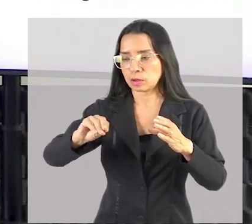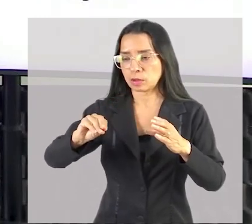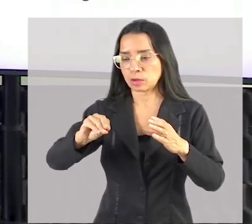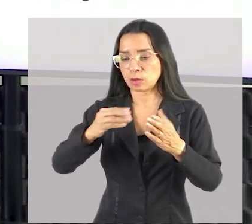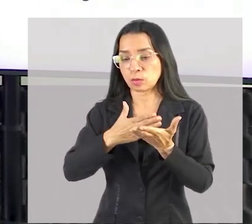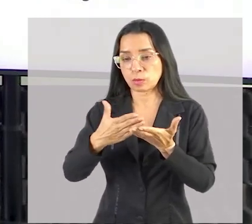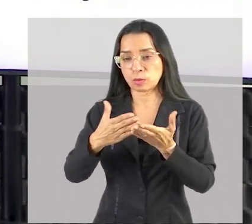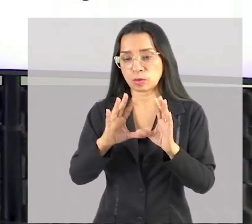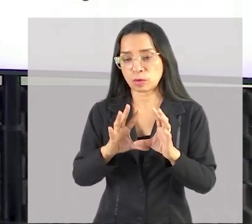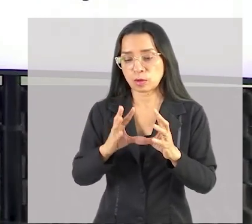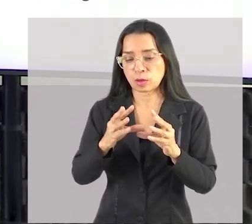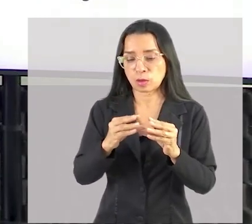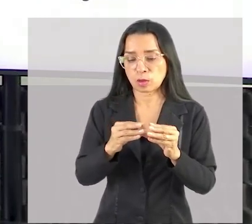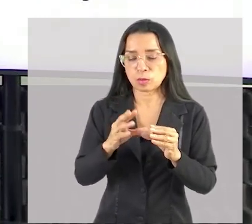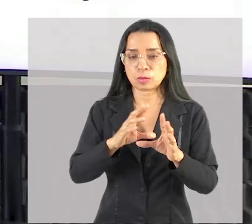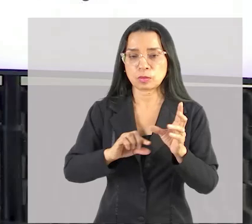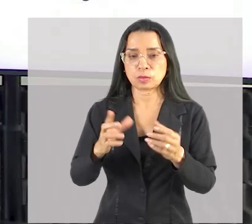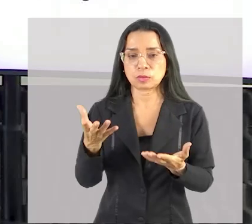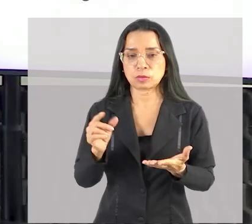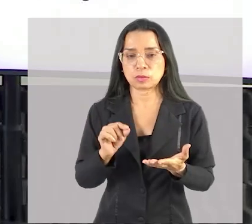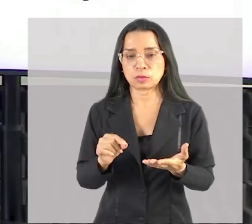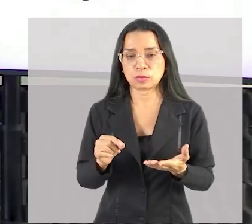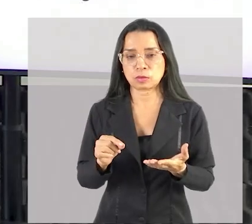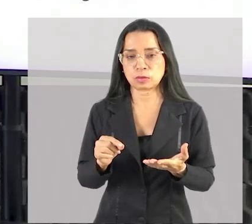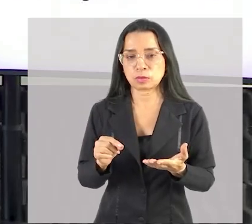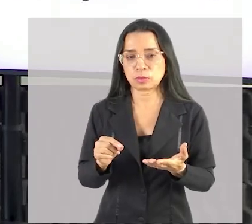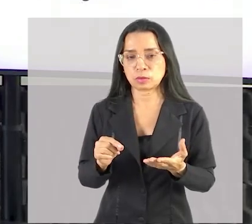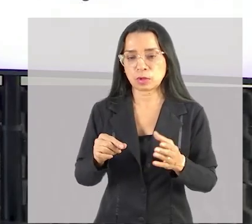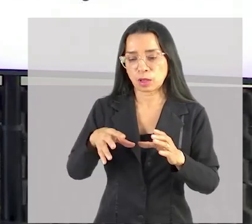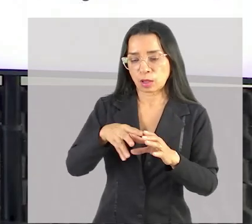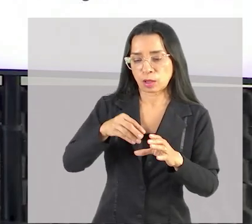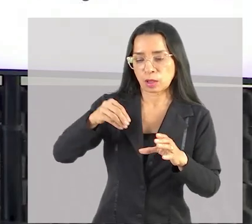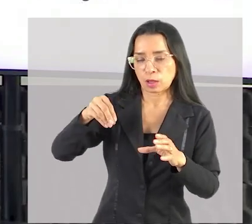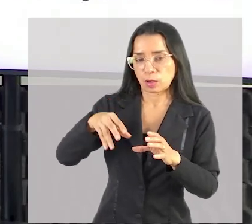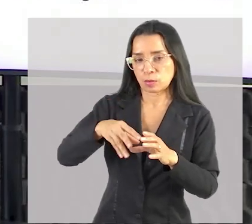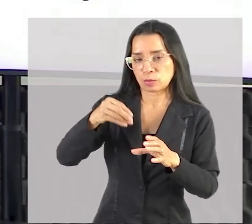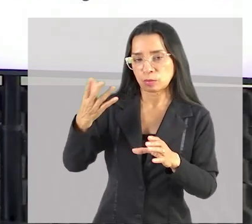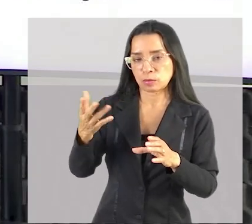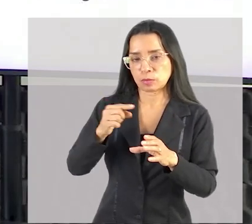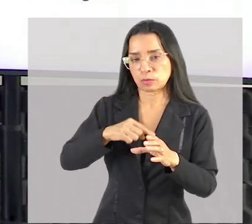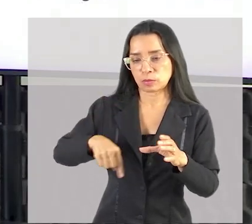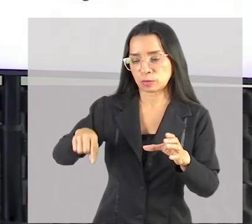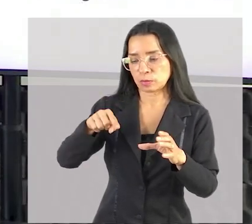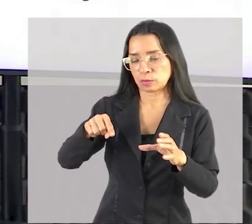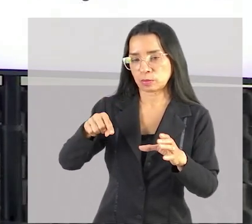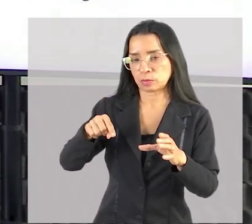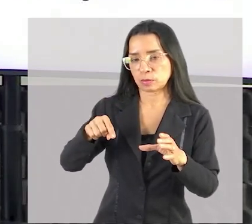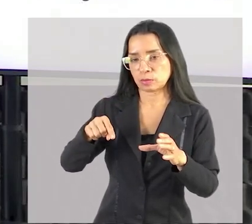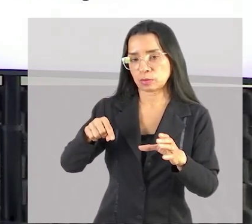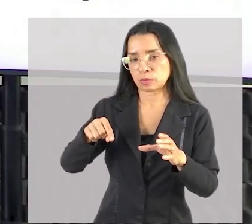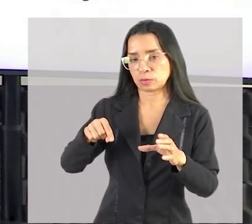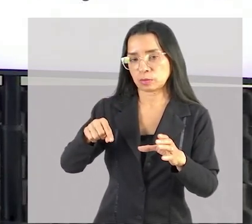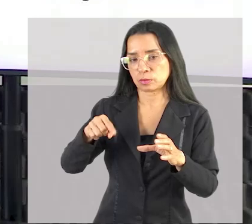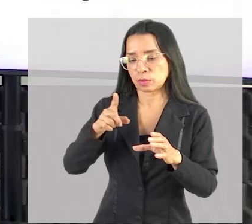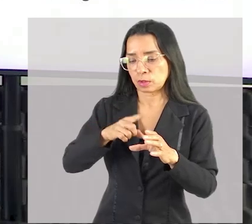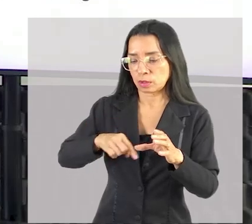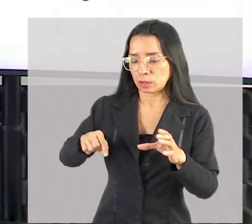murchar. Toda vez que o solvente passar pela membrana semipermeável, você tem a osmose.